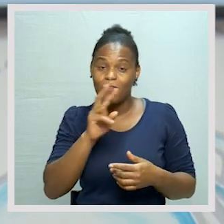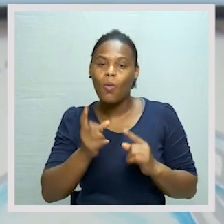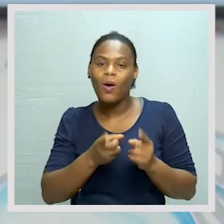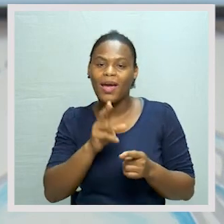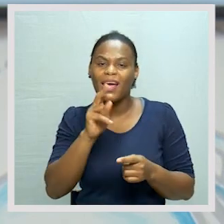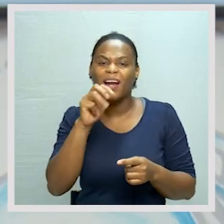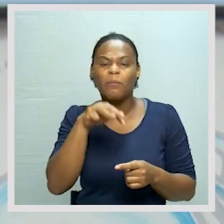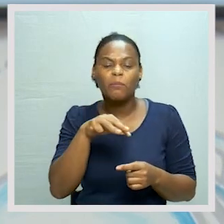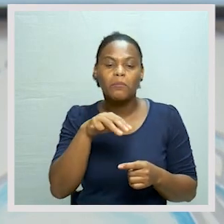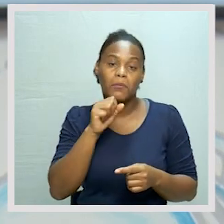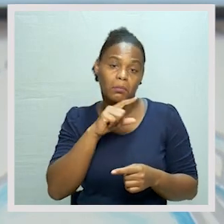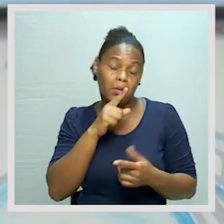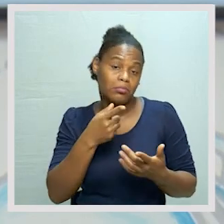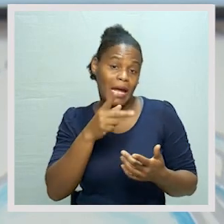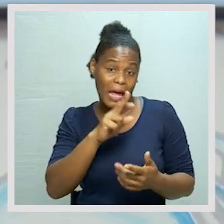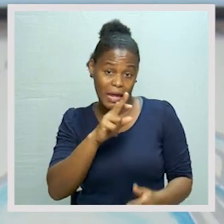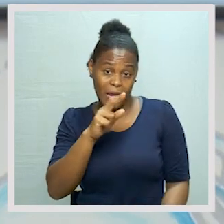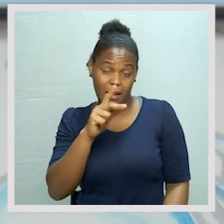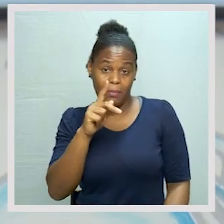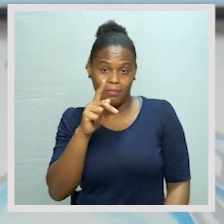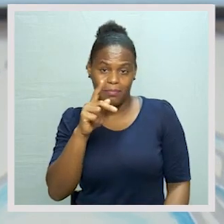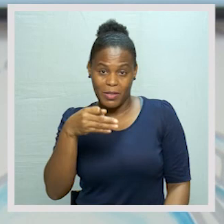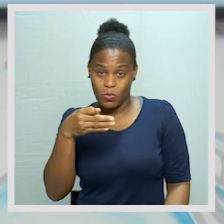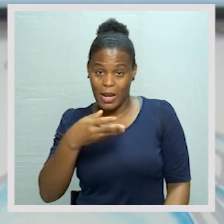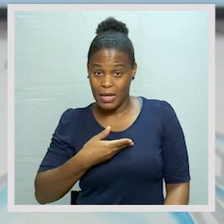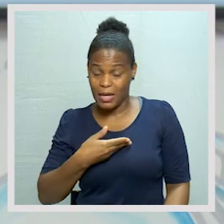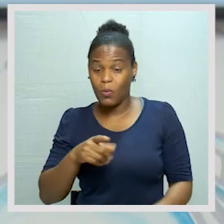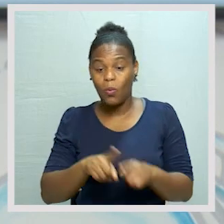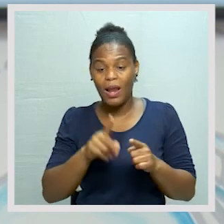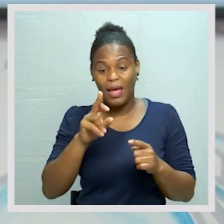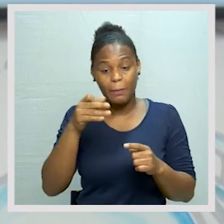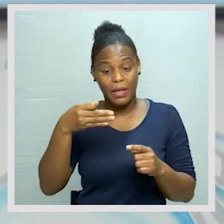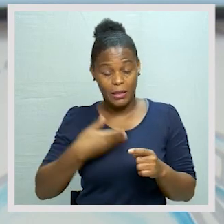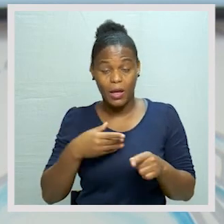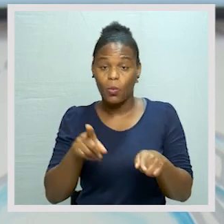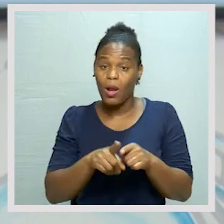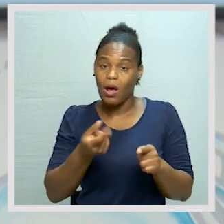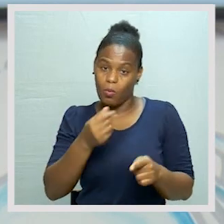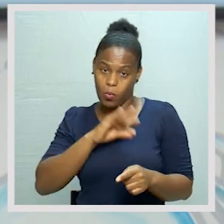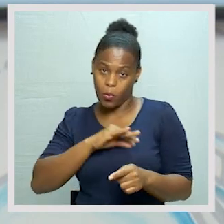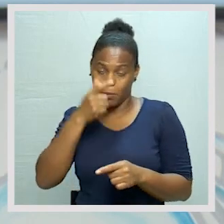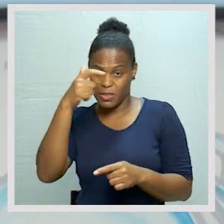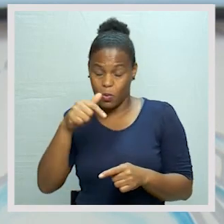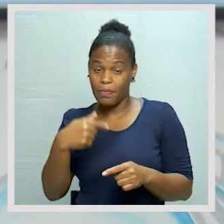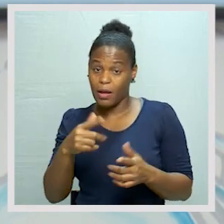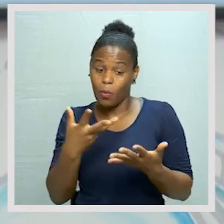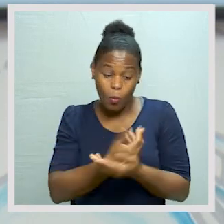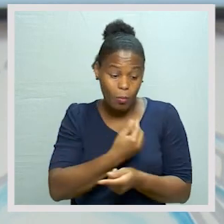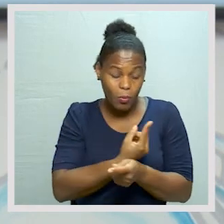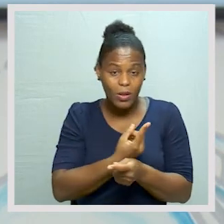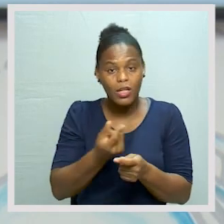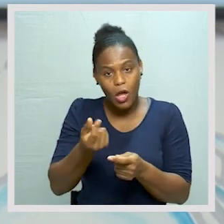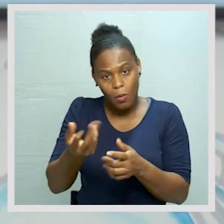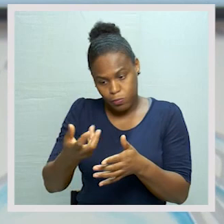o que é o rendimento pessoal disponível. O rendimento pessoal disponível é o rendimento que a pessoa tem para consumir e o